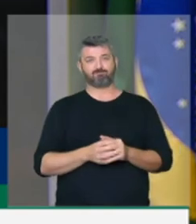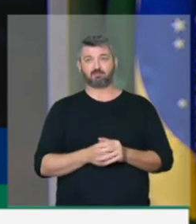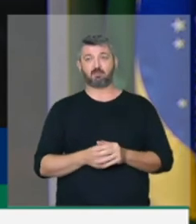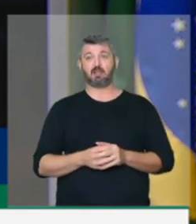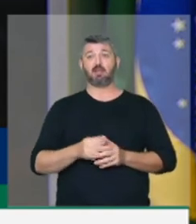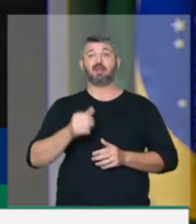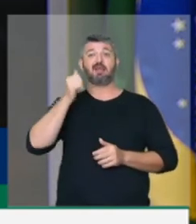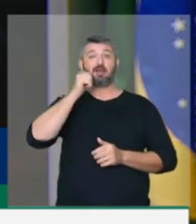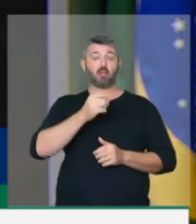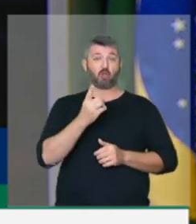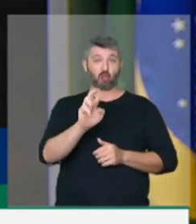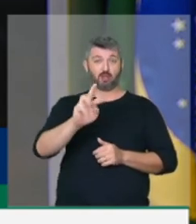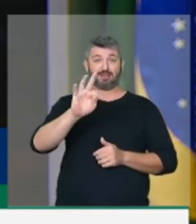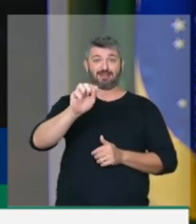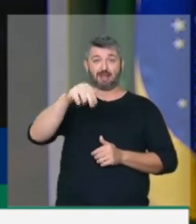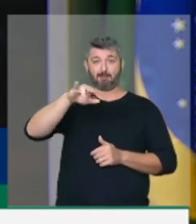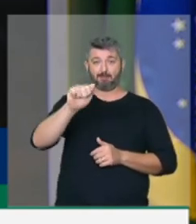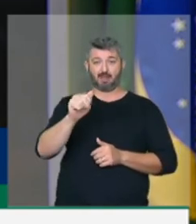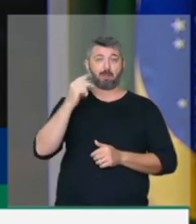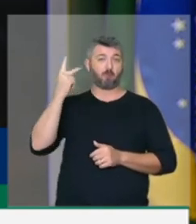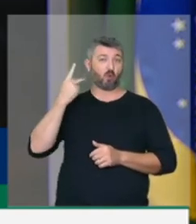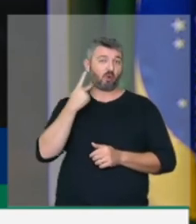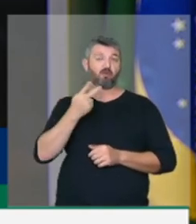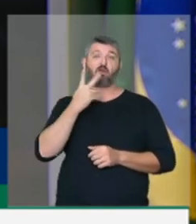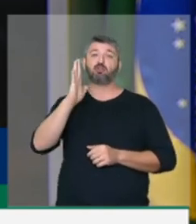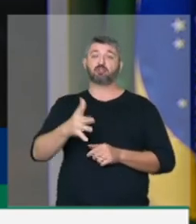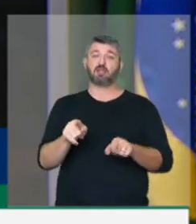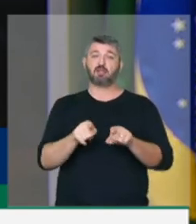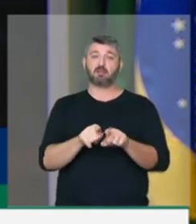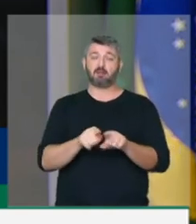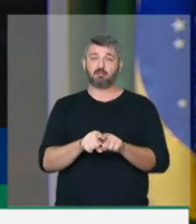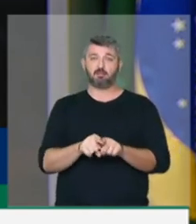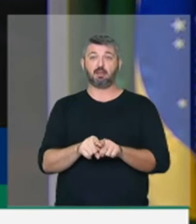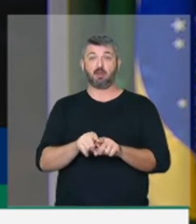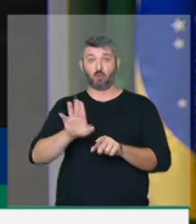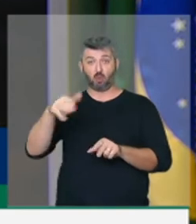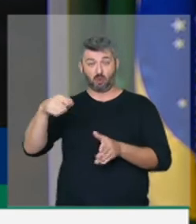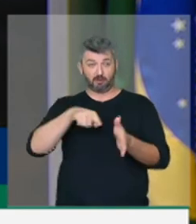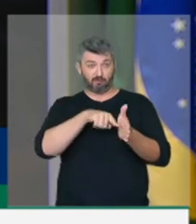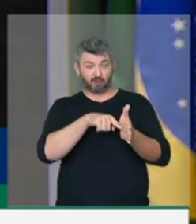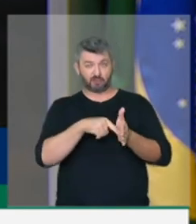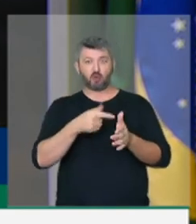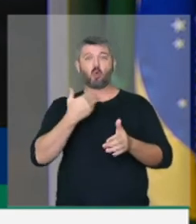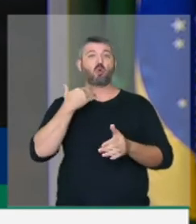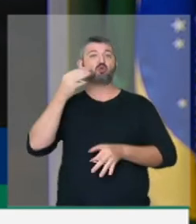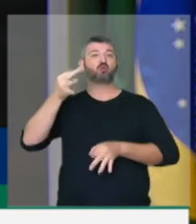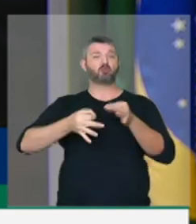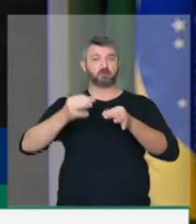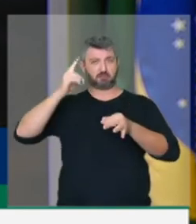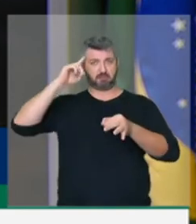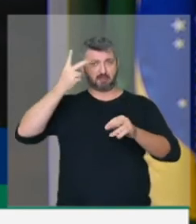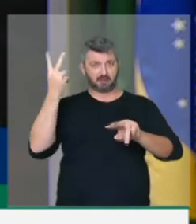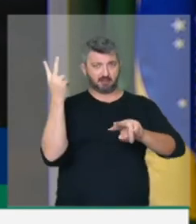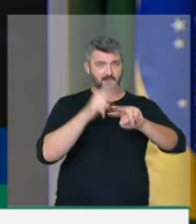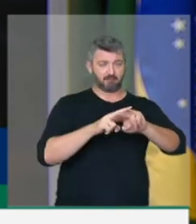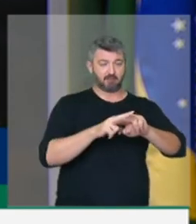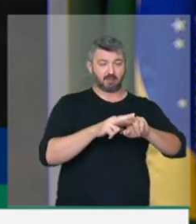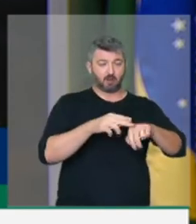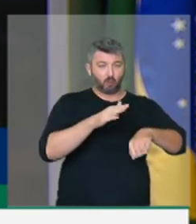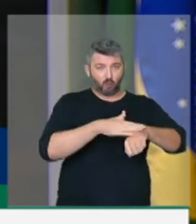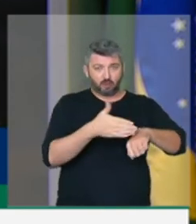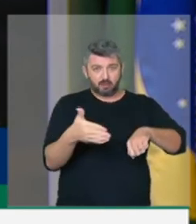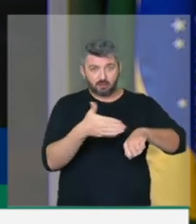Danelon, jurista e procuradora, também atentou para o fato de que, durante uma investigação, um juiz não pode, de ofício, no âmbito de um inquérito,